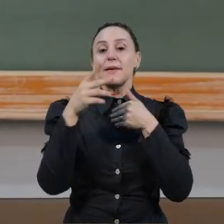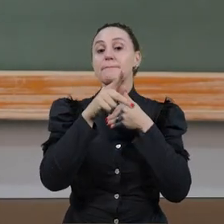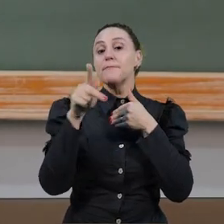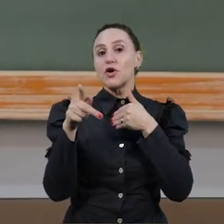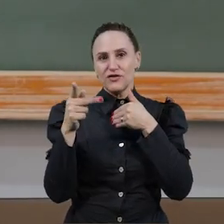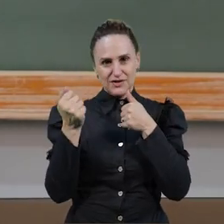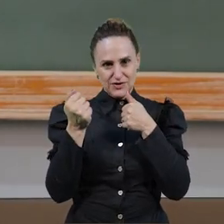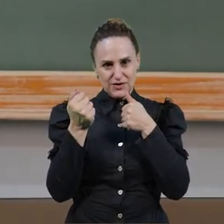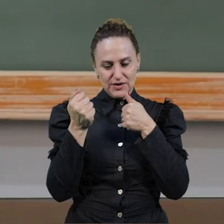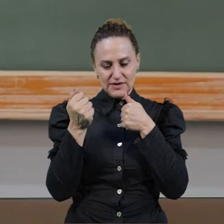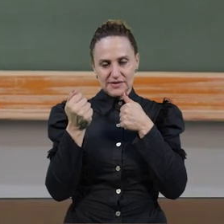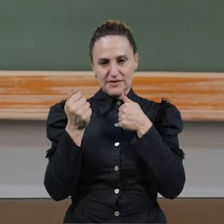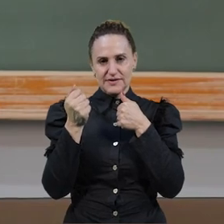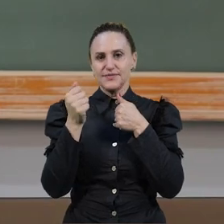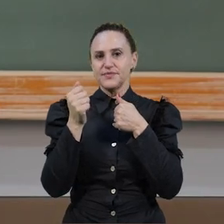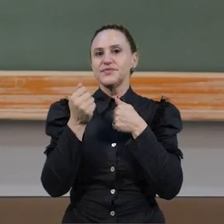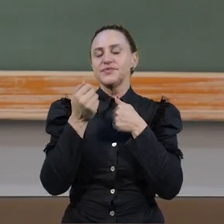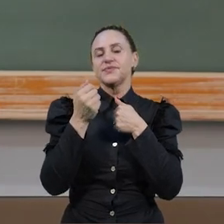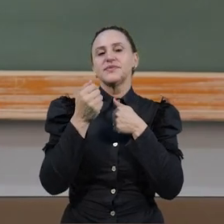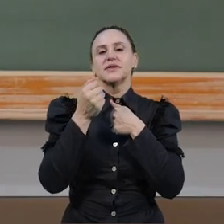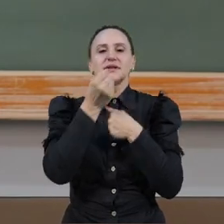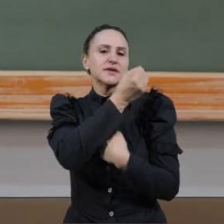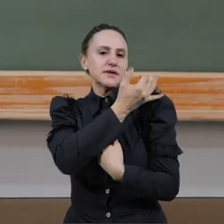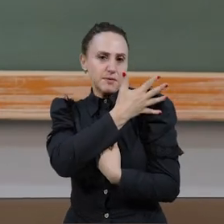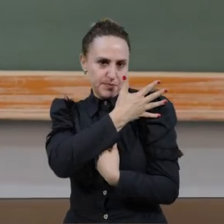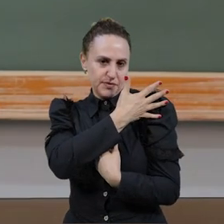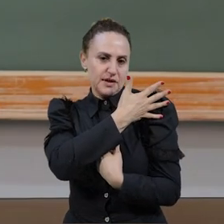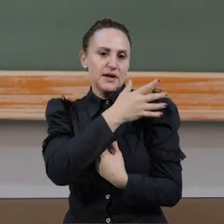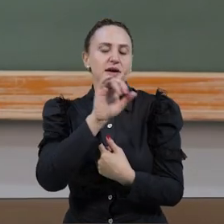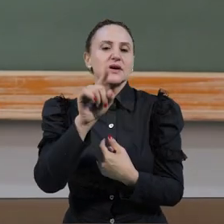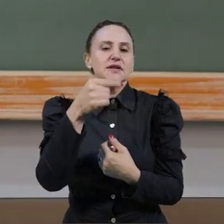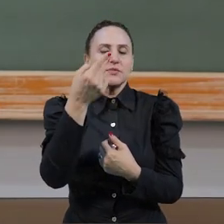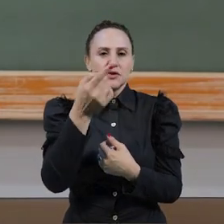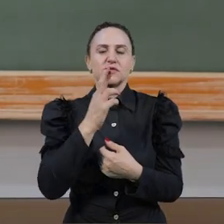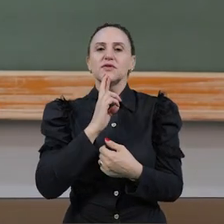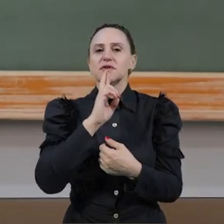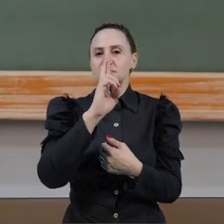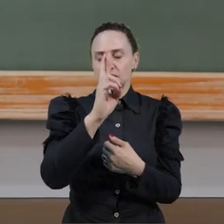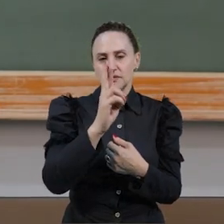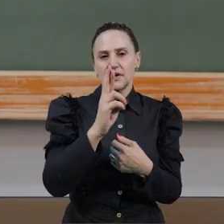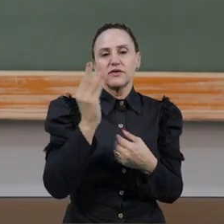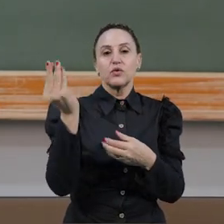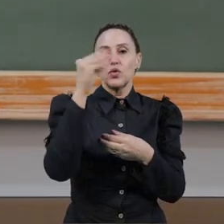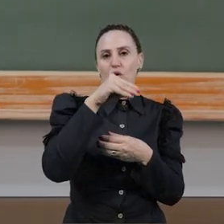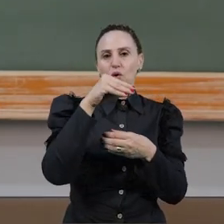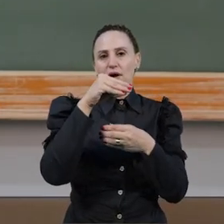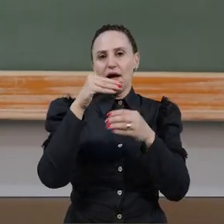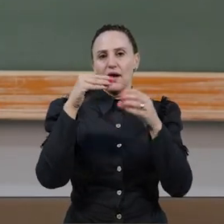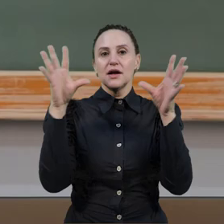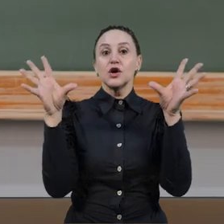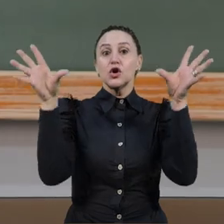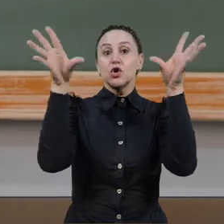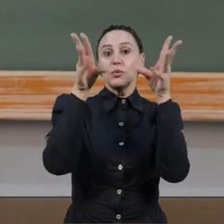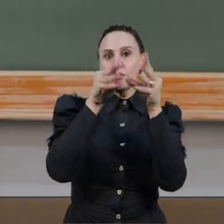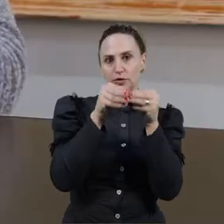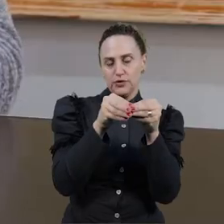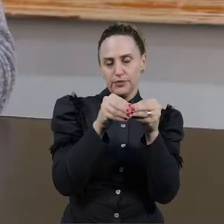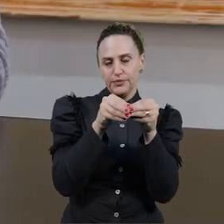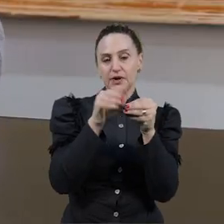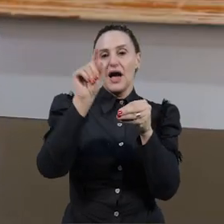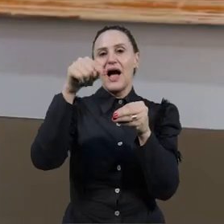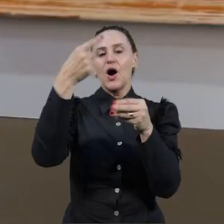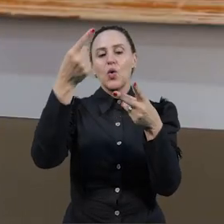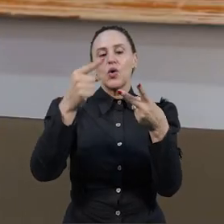esse questionário e depois postarem no mundo Fiquem tranquilos a outra atividade é um pouquinho